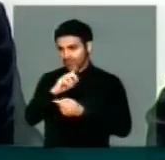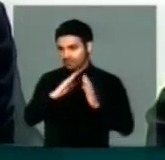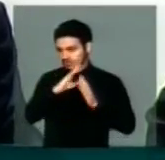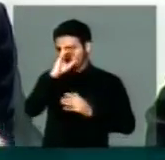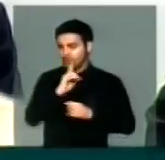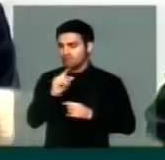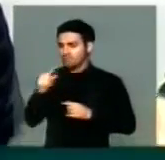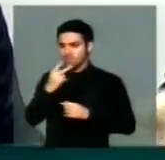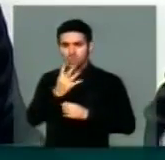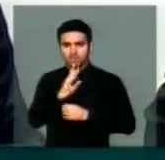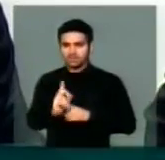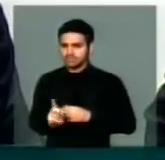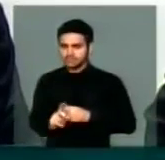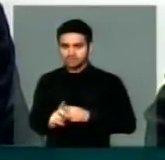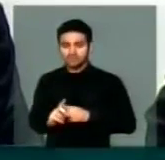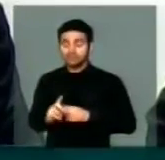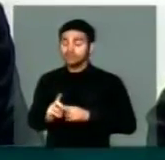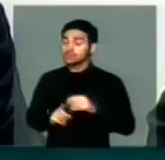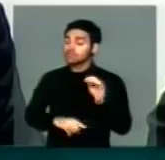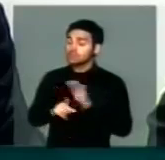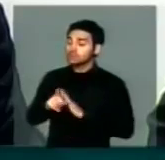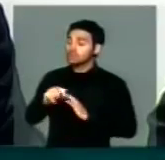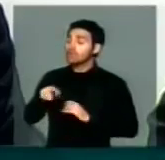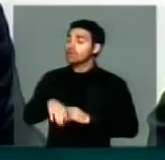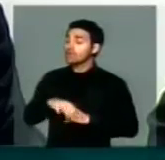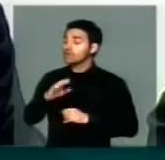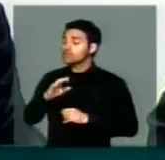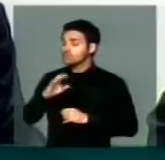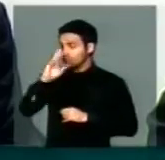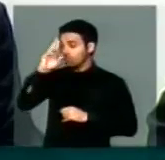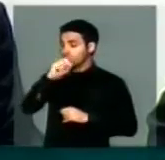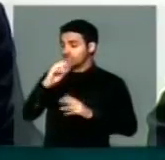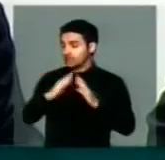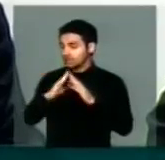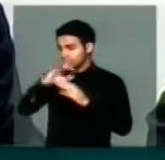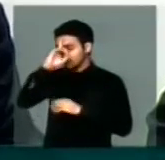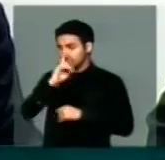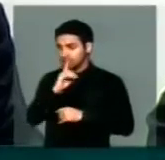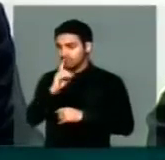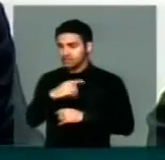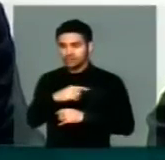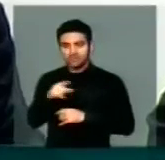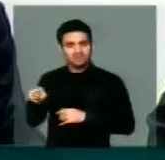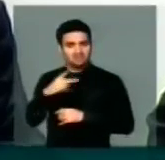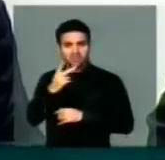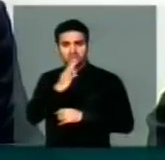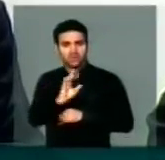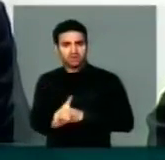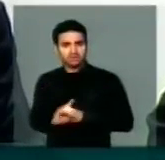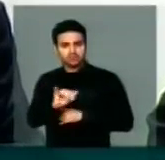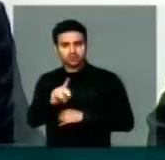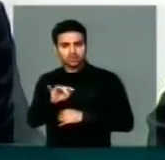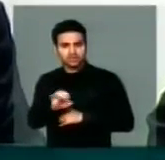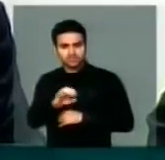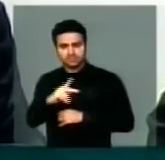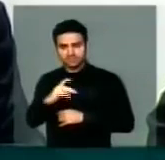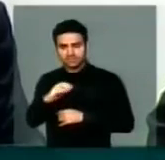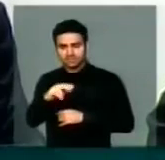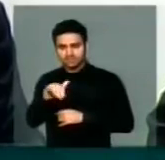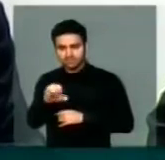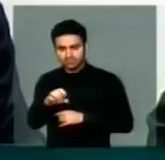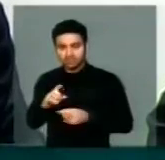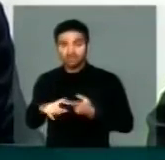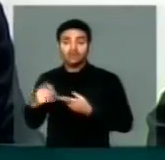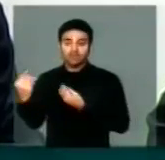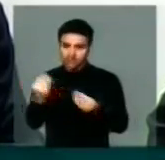o declarante diz que não. Que questionado quem era o proprietário da Residência Amarela, que não conhece Jorge Pisciani, que esta entrega efetivamente